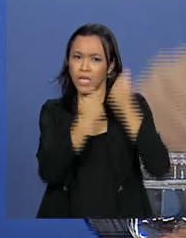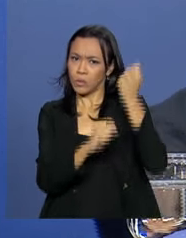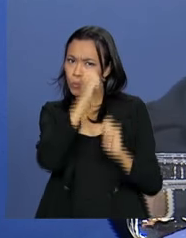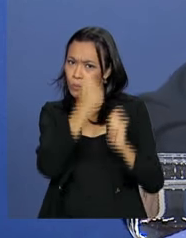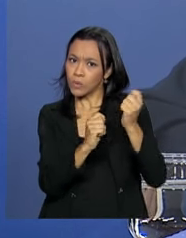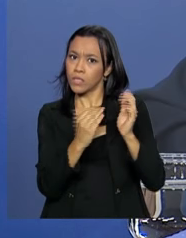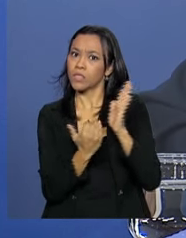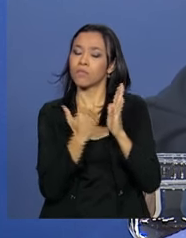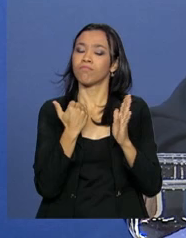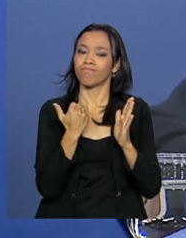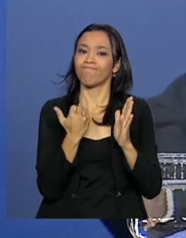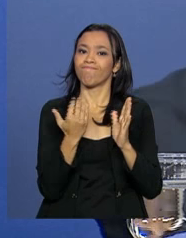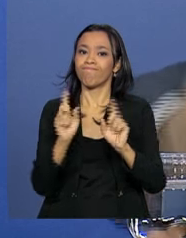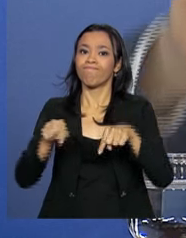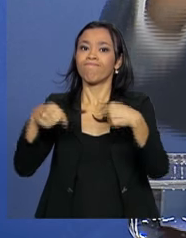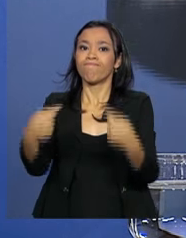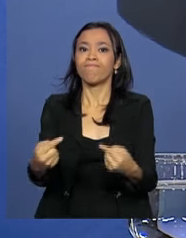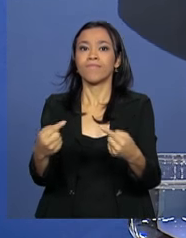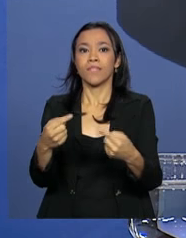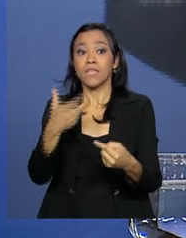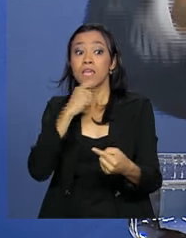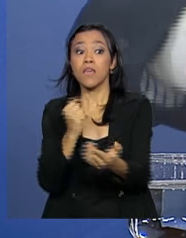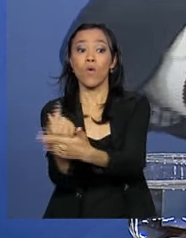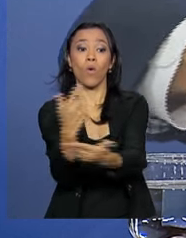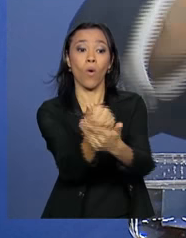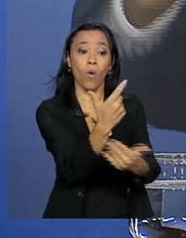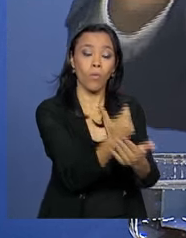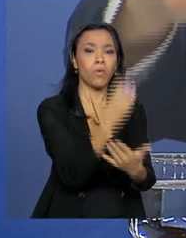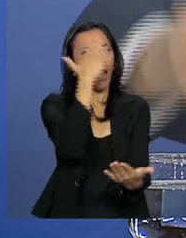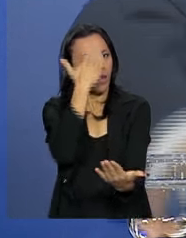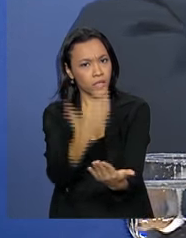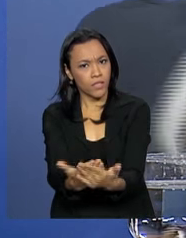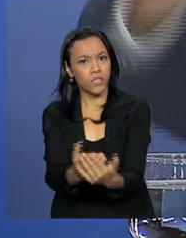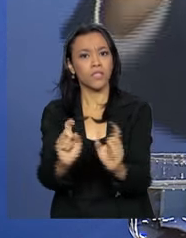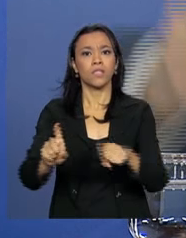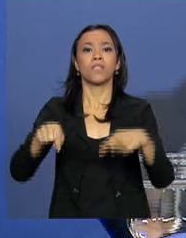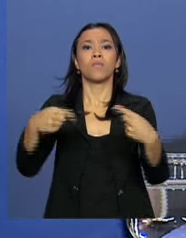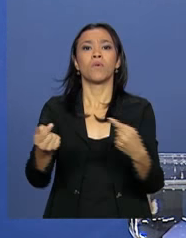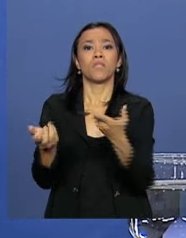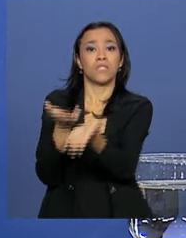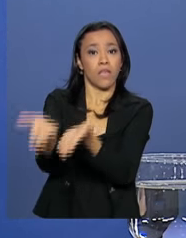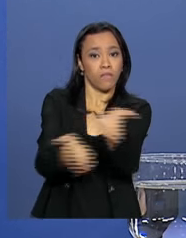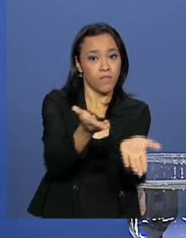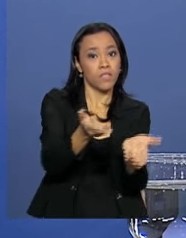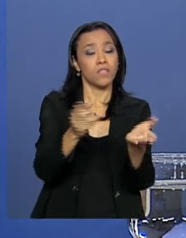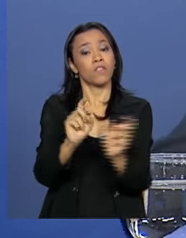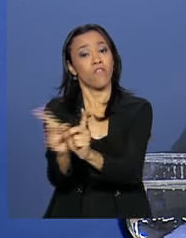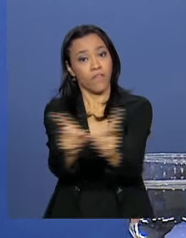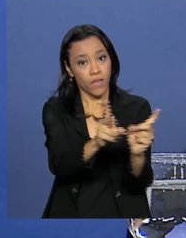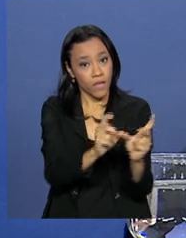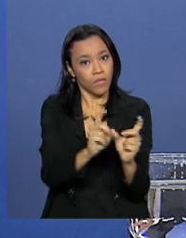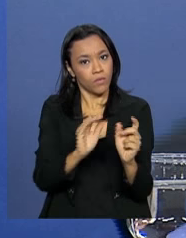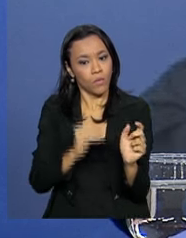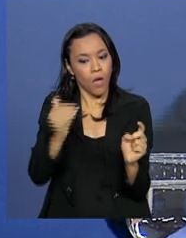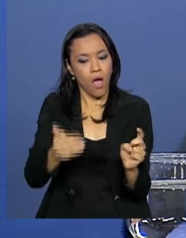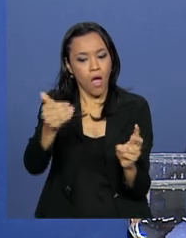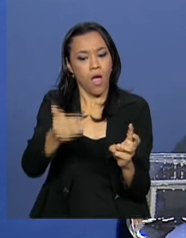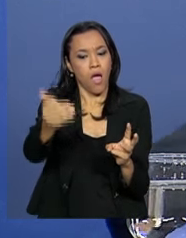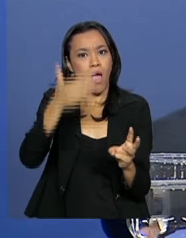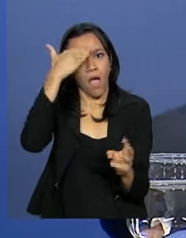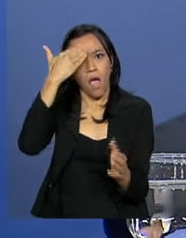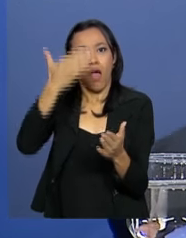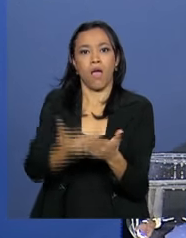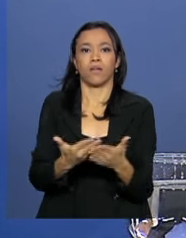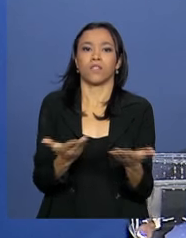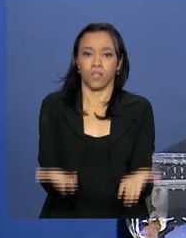sobe, a confiança do consumidor sobe, dos serviços e do comércio. Então, nós